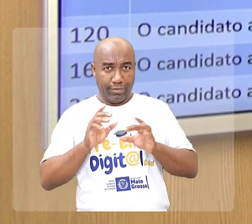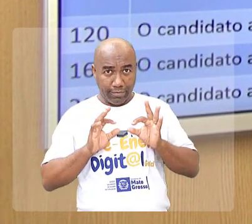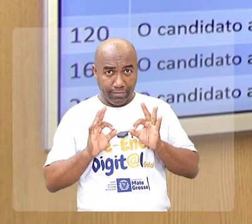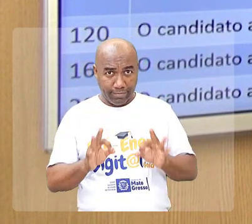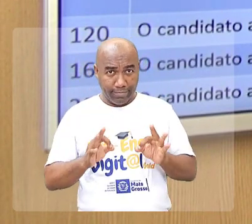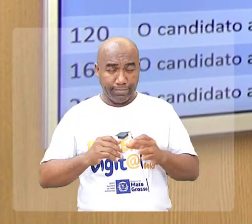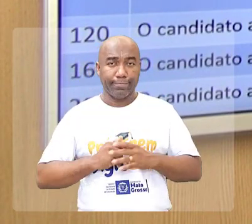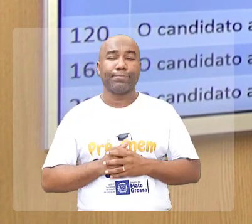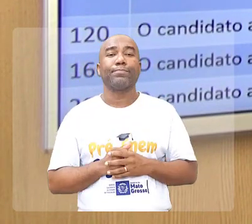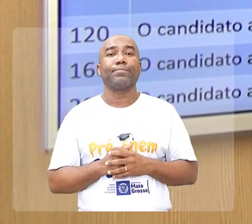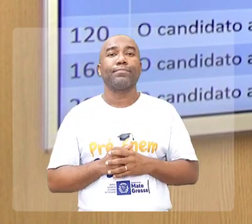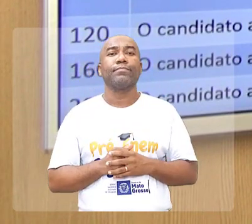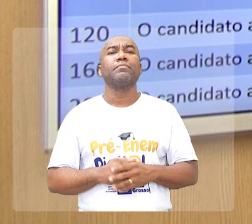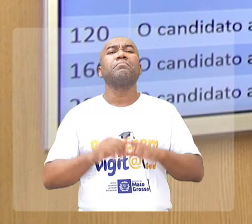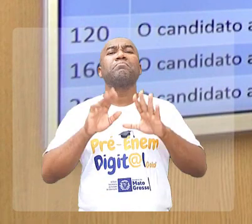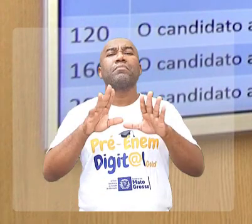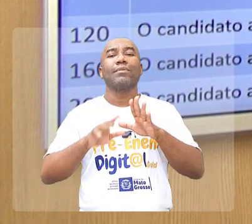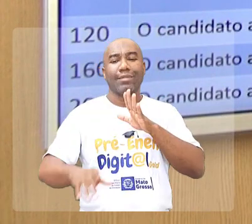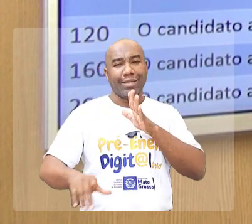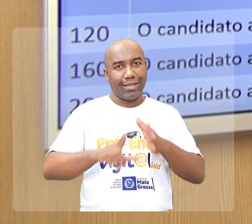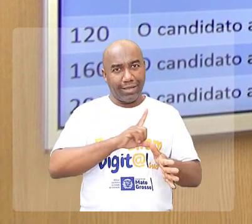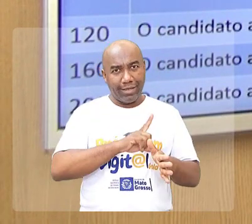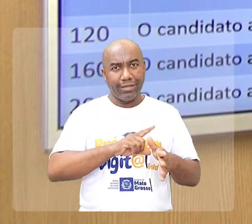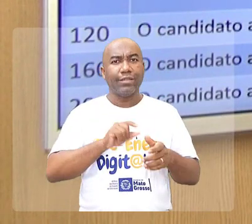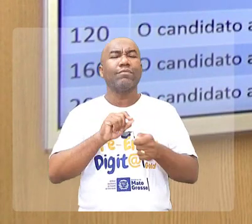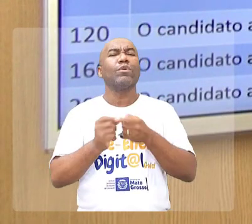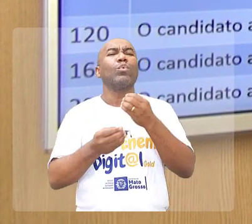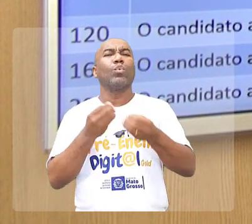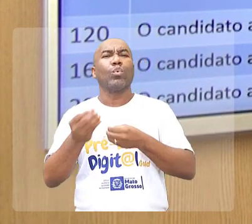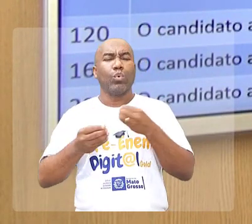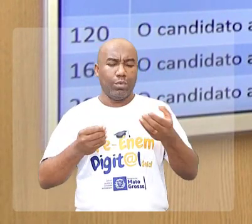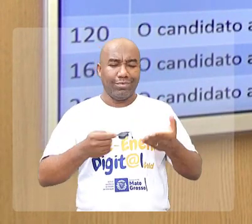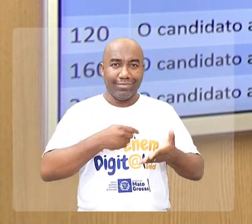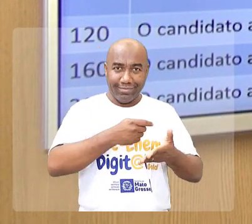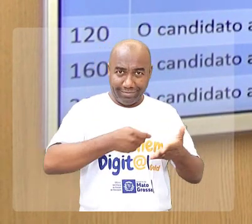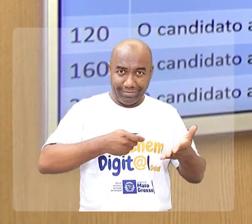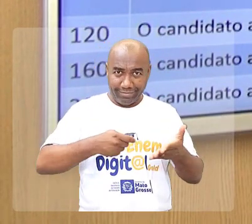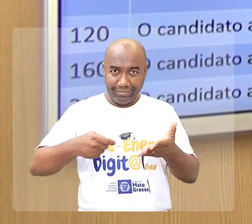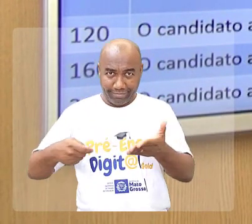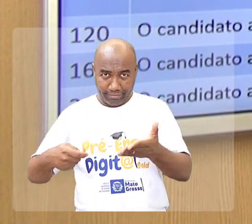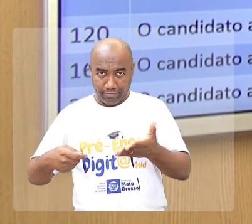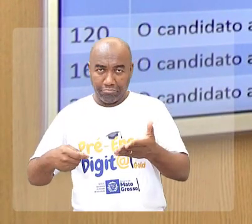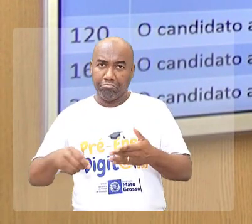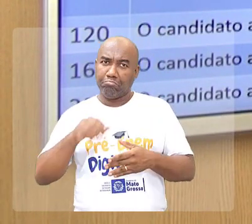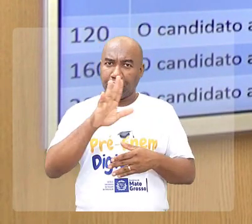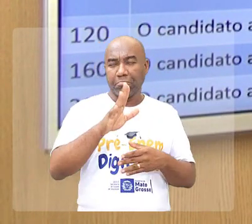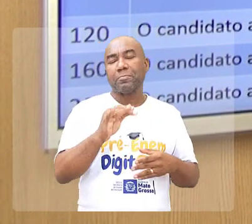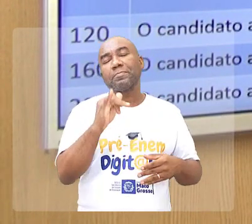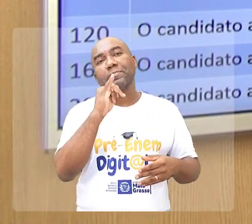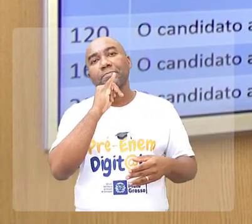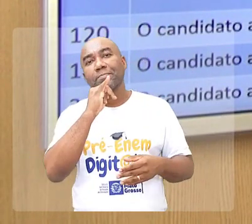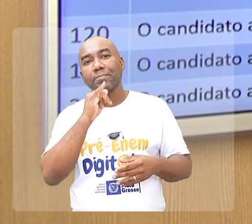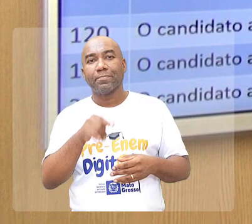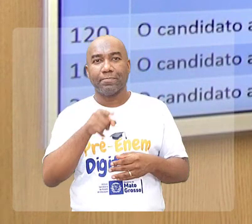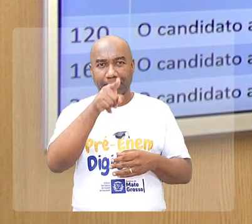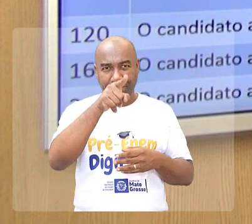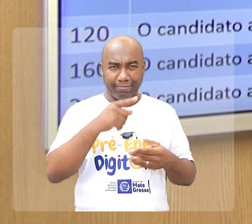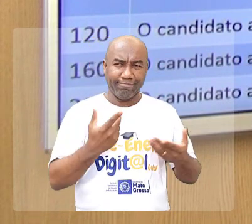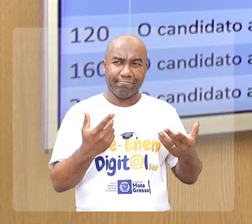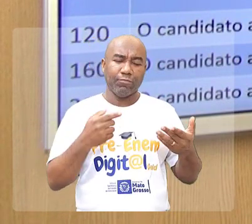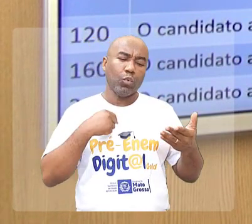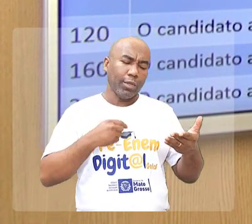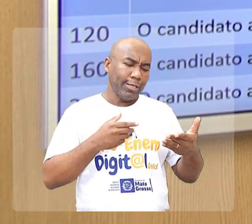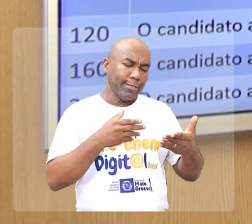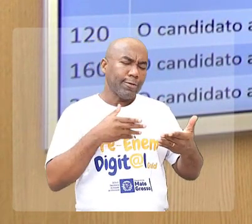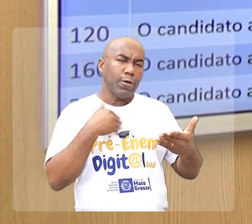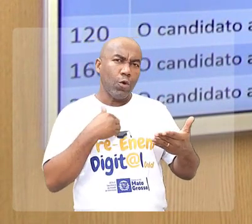parágrafo, certo? Agora, por que intervenção? Intervenção é, por exemplo, eu estou diante